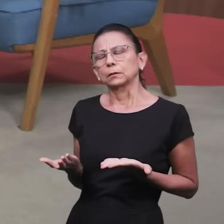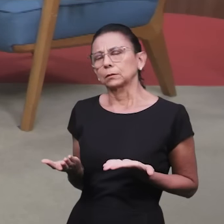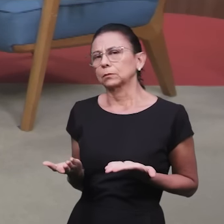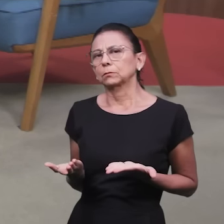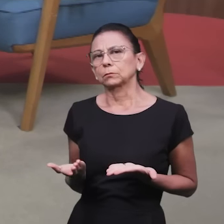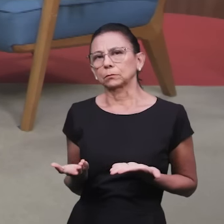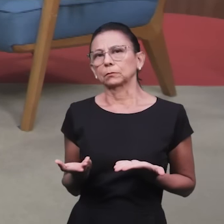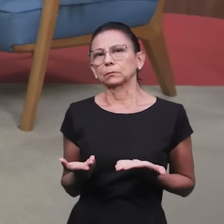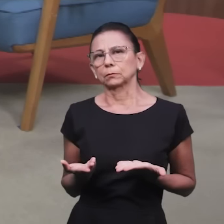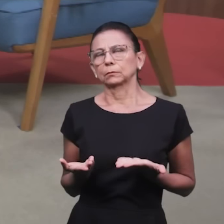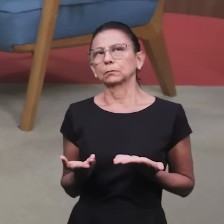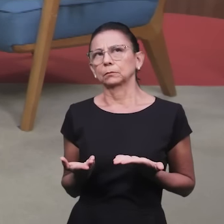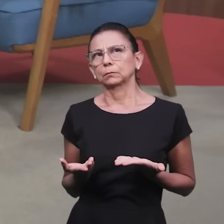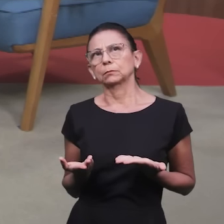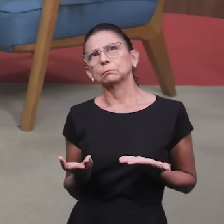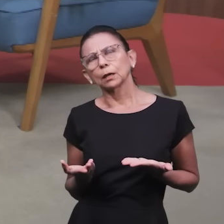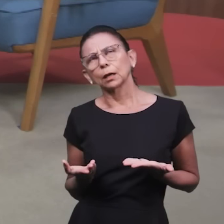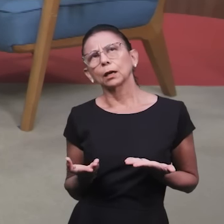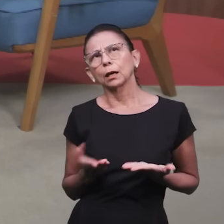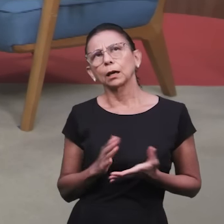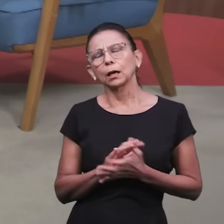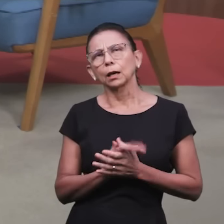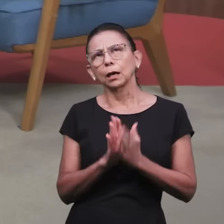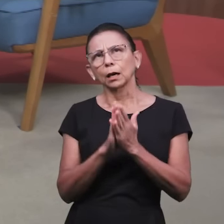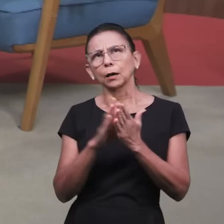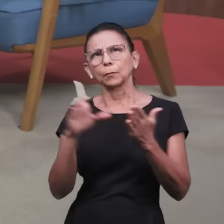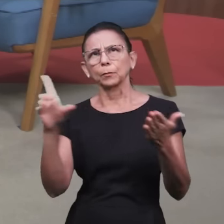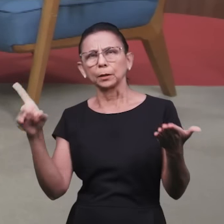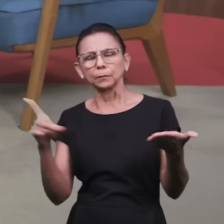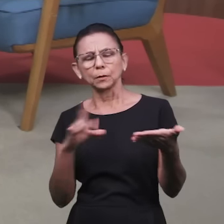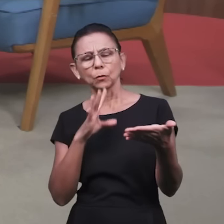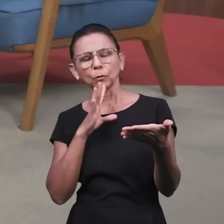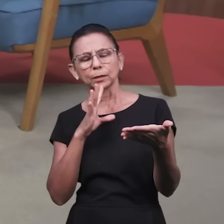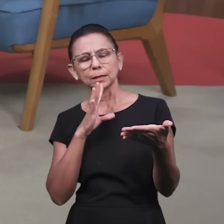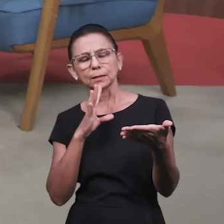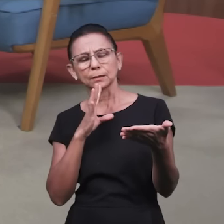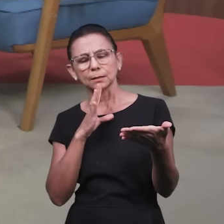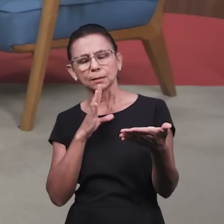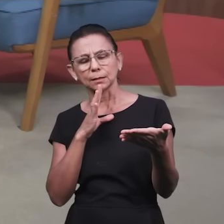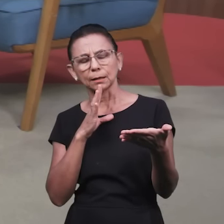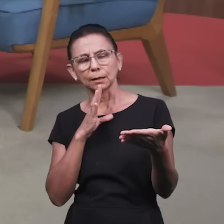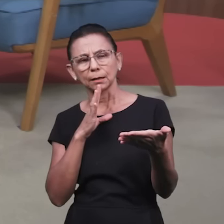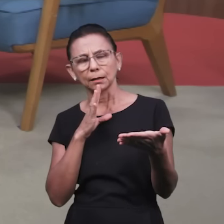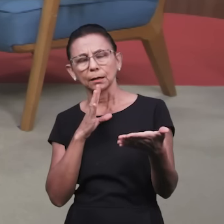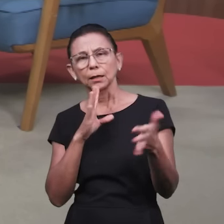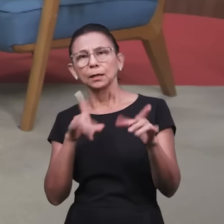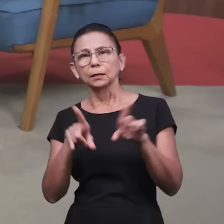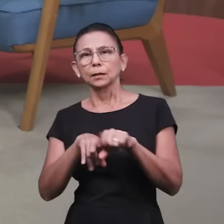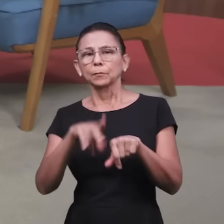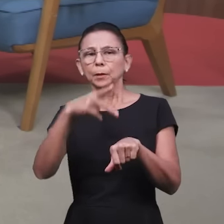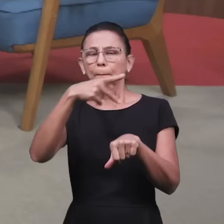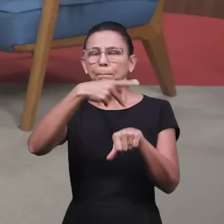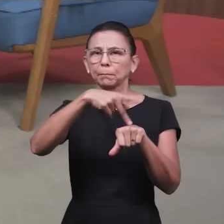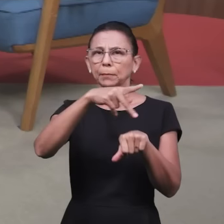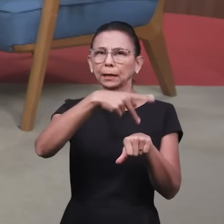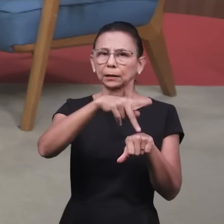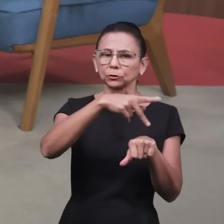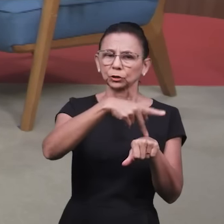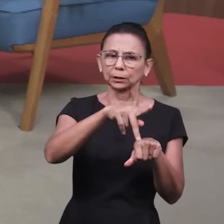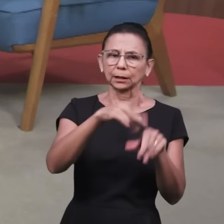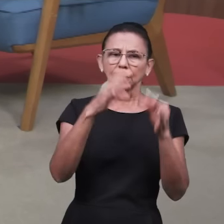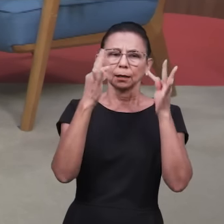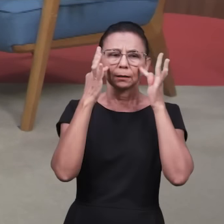é ouvir a palavra, é praticar a palavra, mas a íntegra, ou